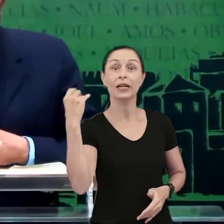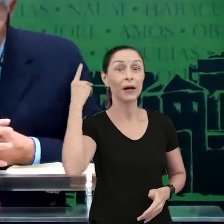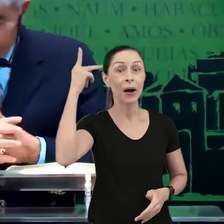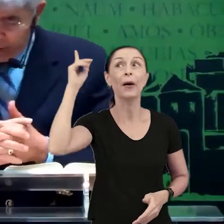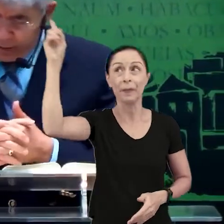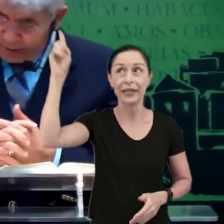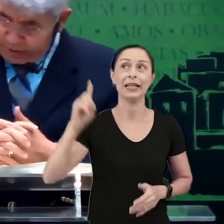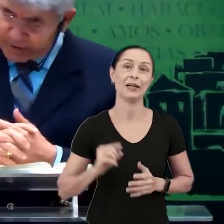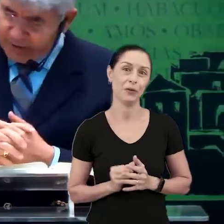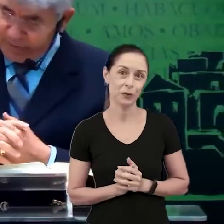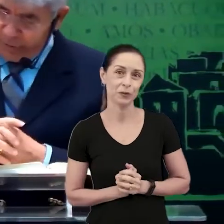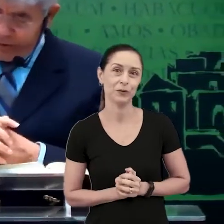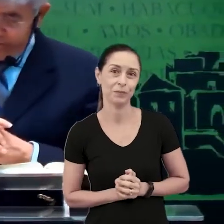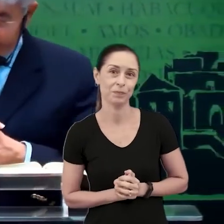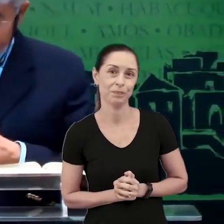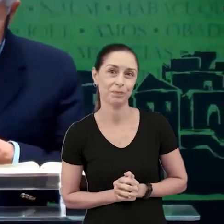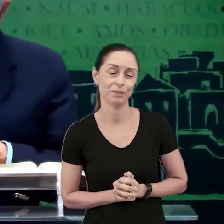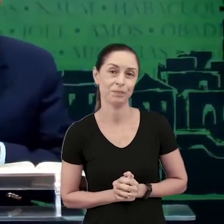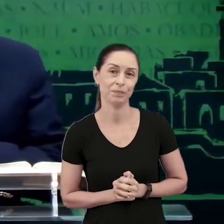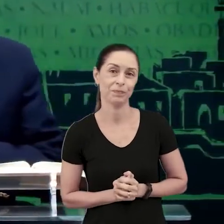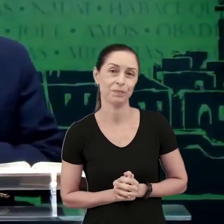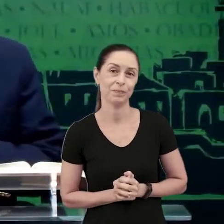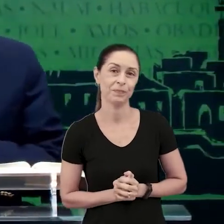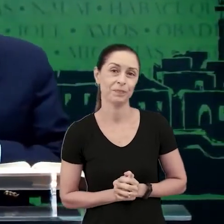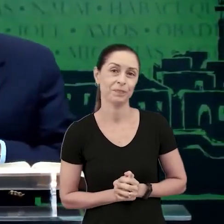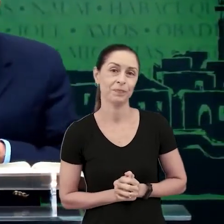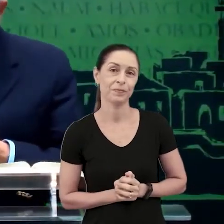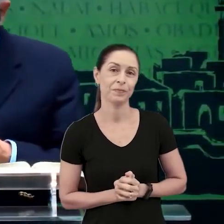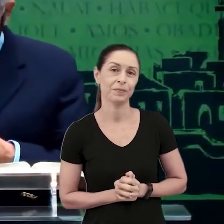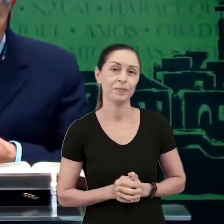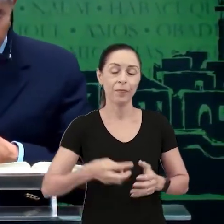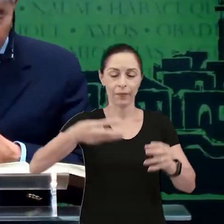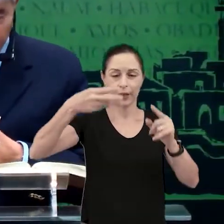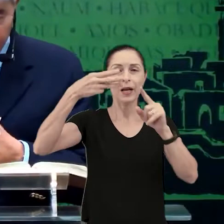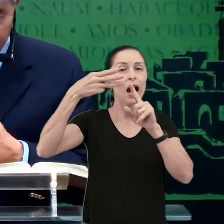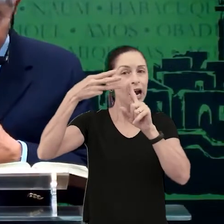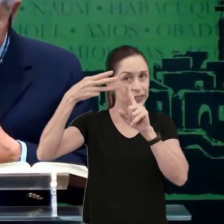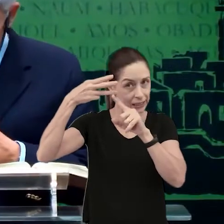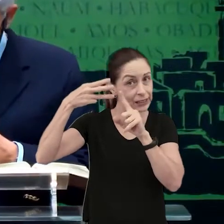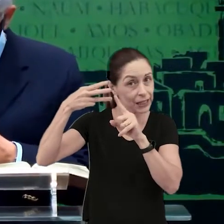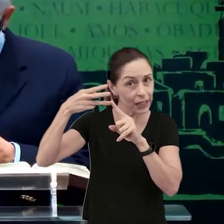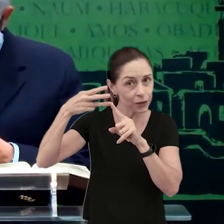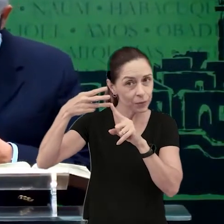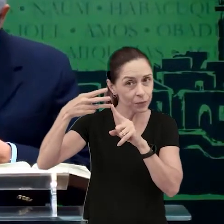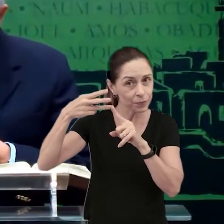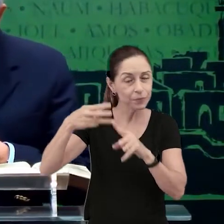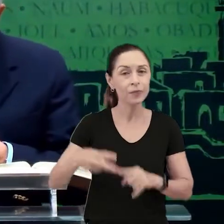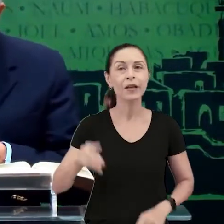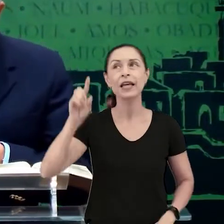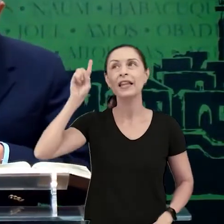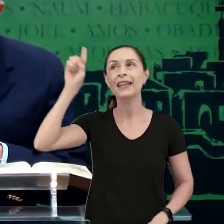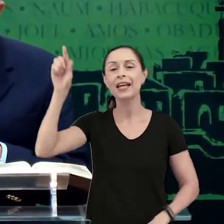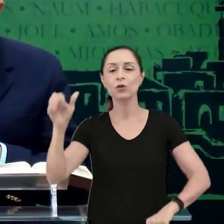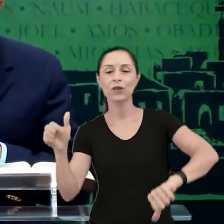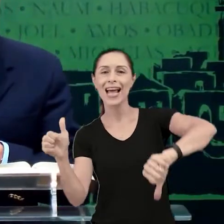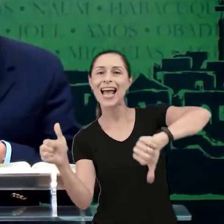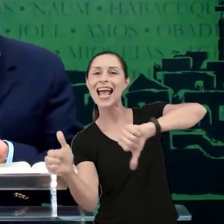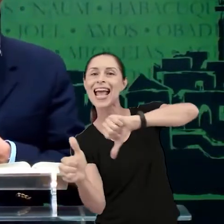Mas agora ele vai mostrar uma terceira figura. Deus é o restaurador do seu povo, versículos 18 e